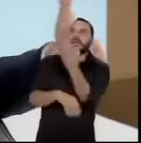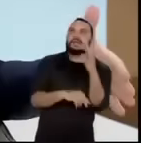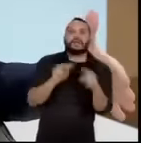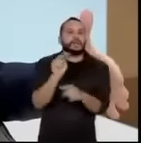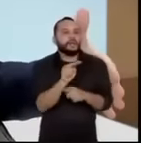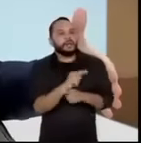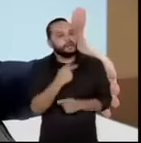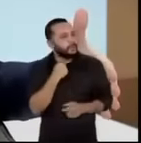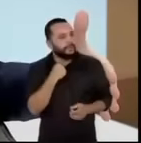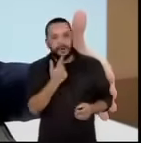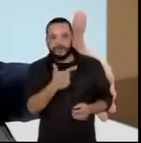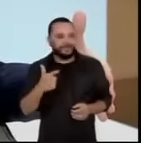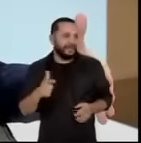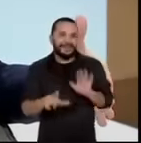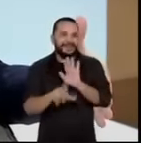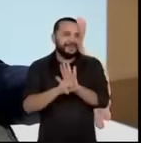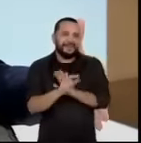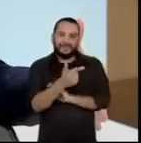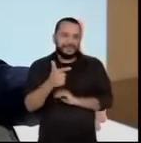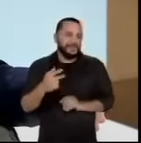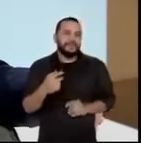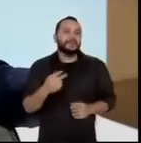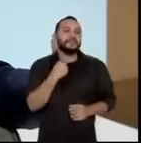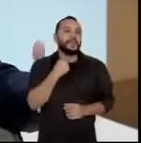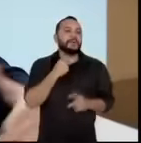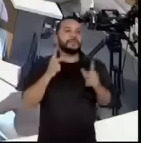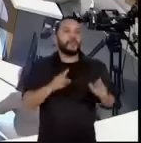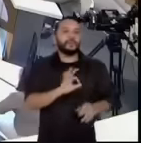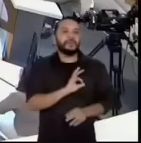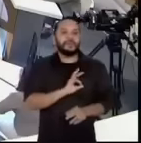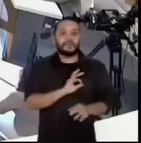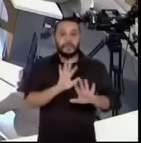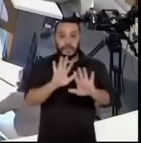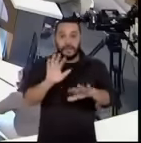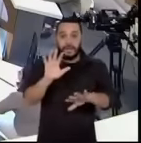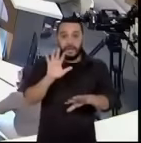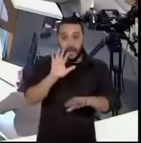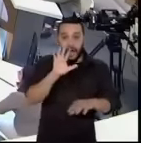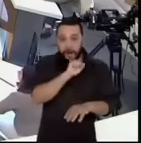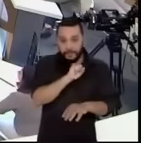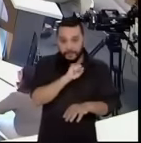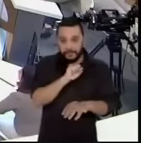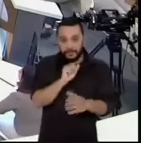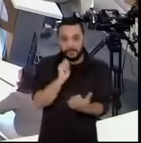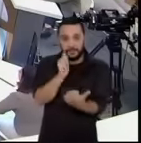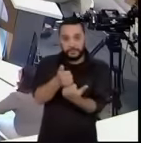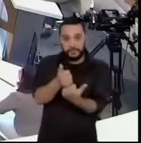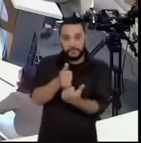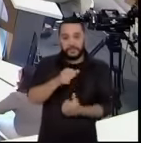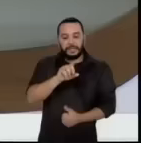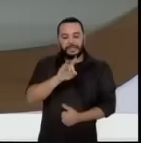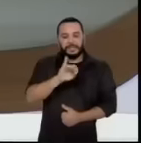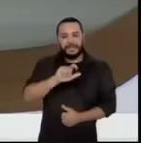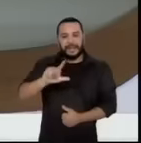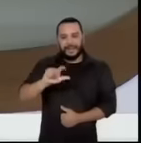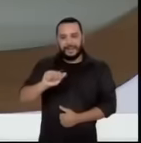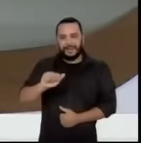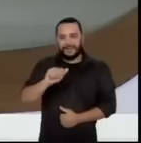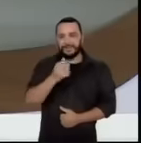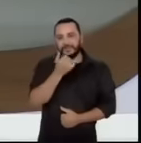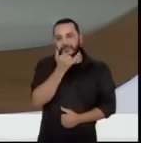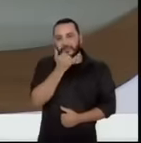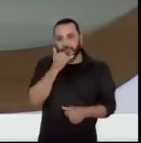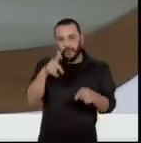para atuar com poder de polícia no território nacional. Ministro, eu vou interrompê-lo para passar a palavra para a Daniela, para a gente conseguir fazer esse giro completo.